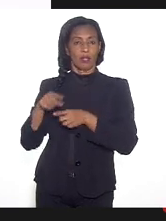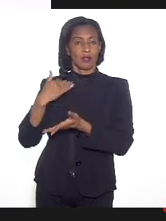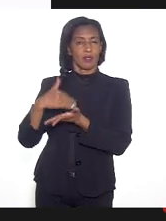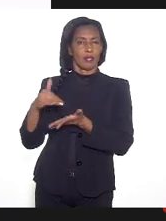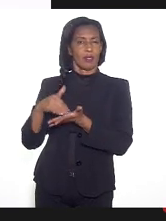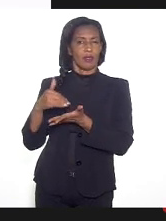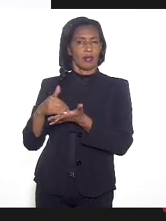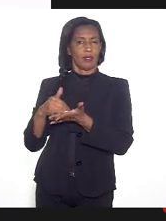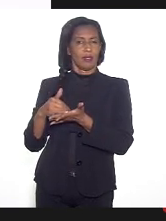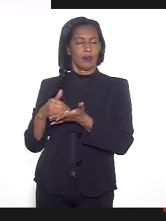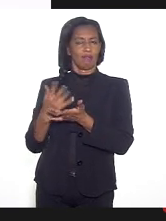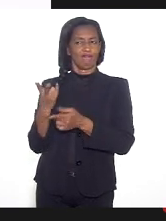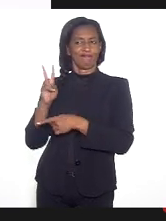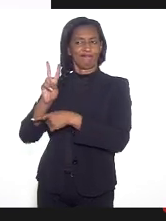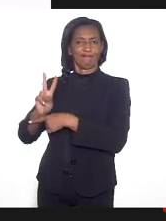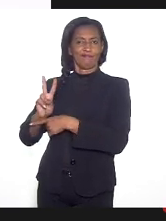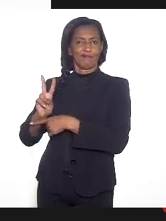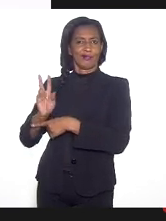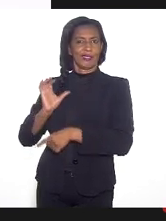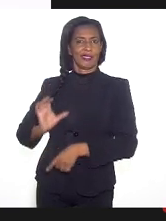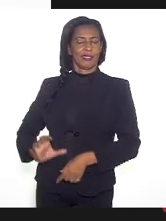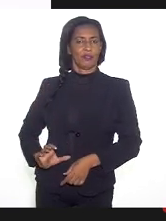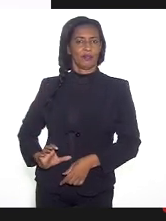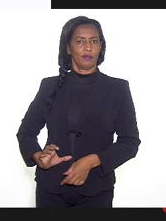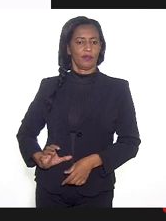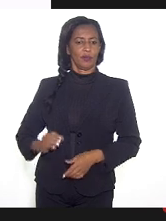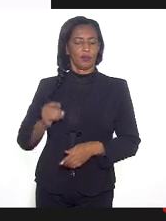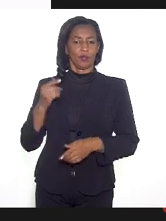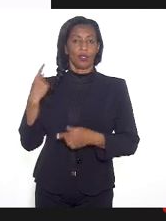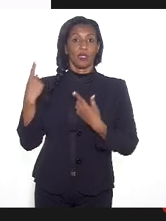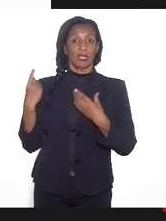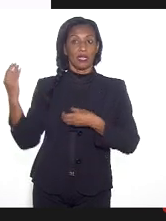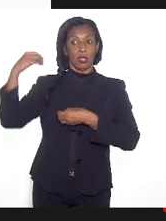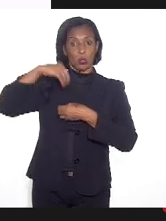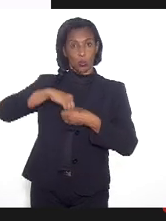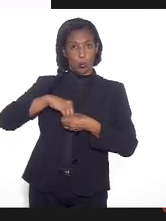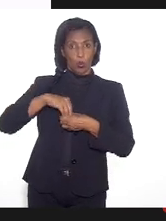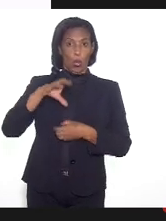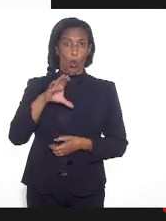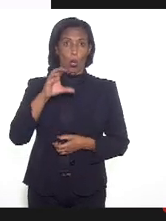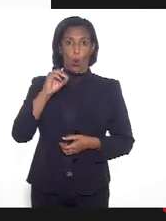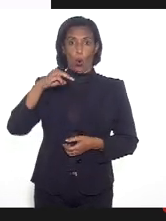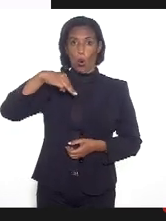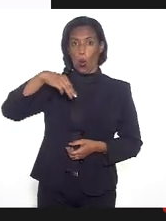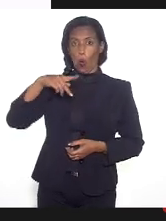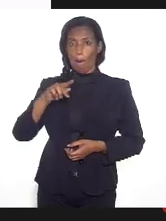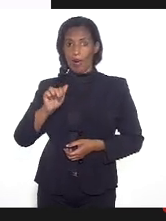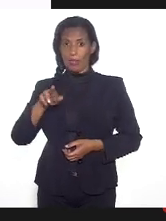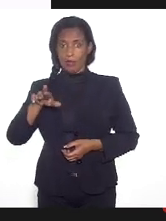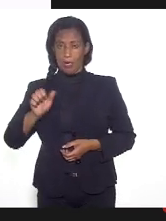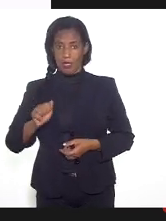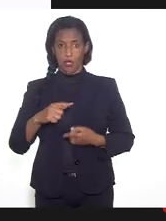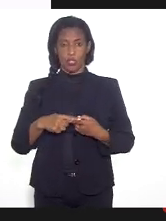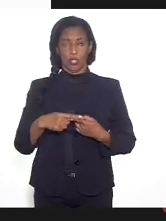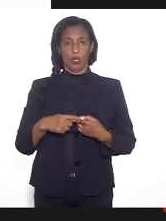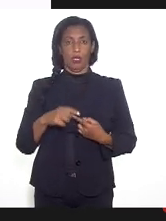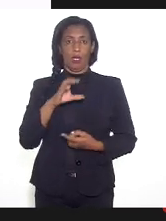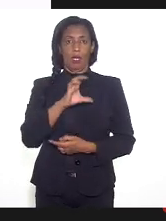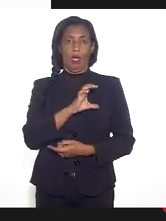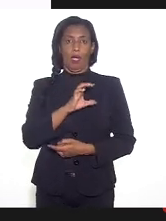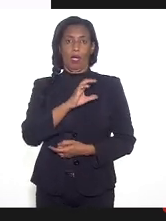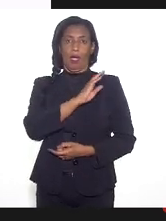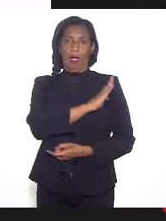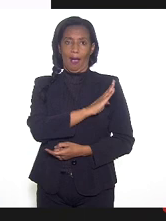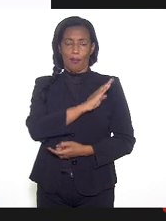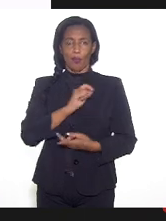Civil, que engloba combatentes, cabo técnico de enfermagem e os